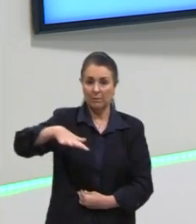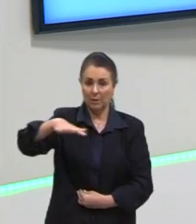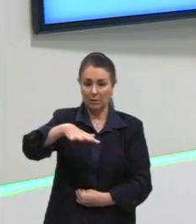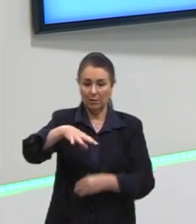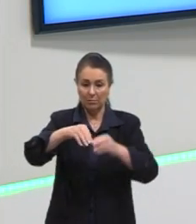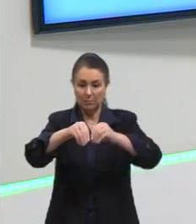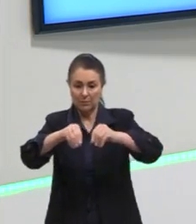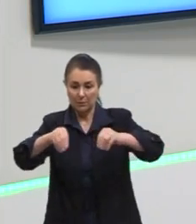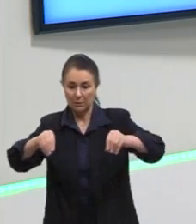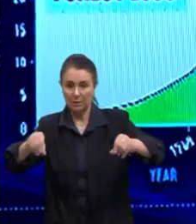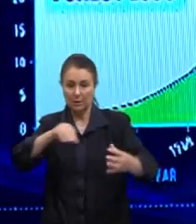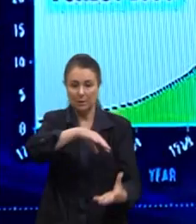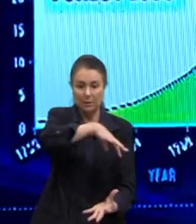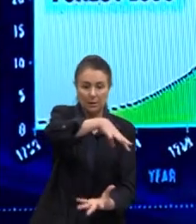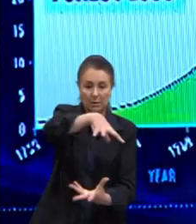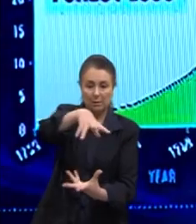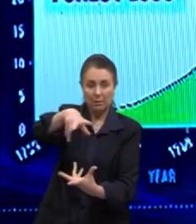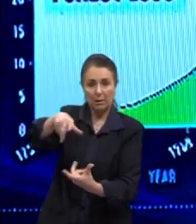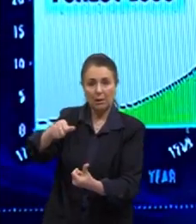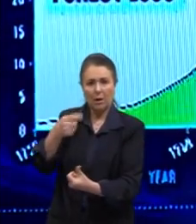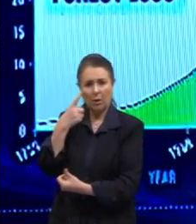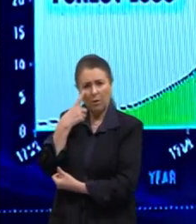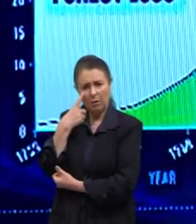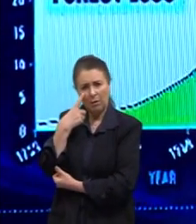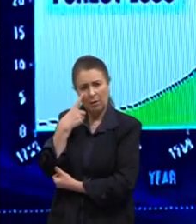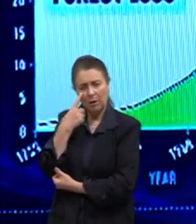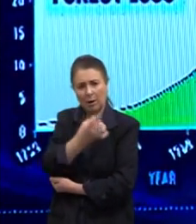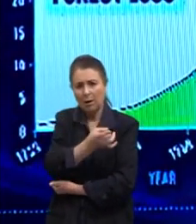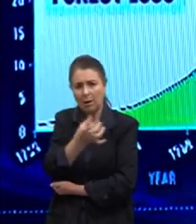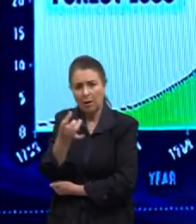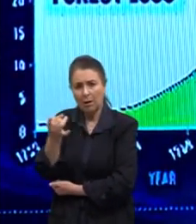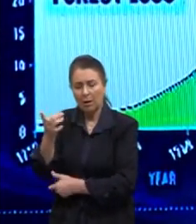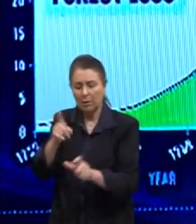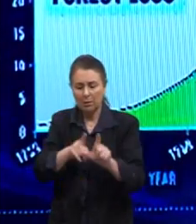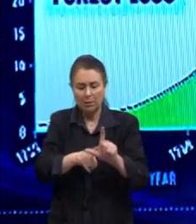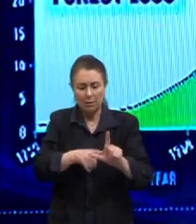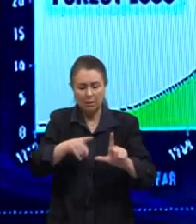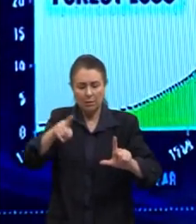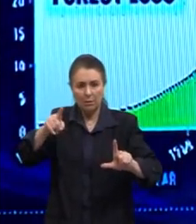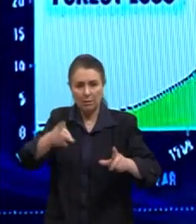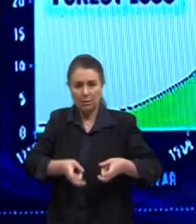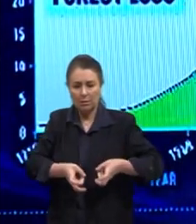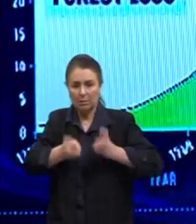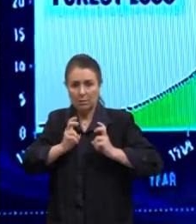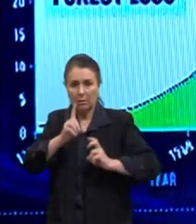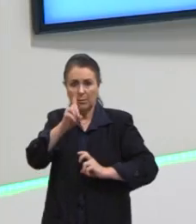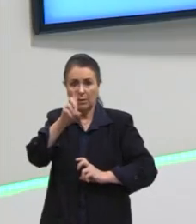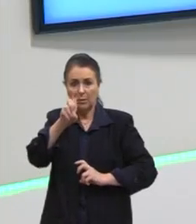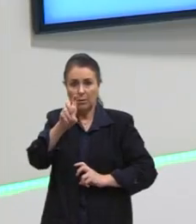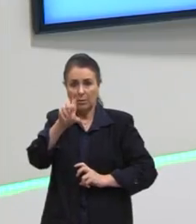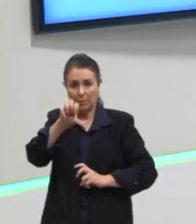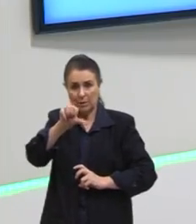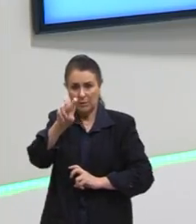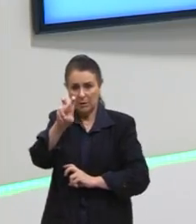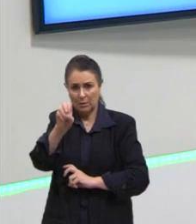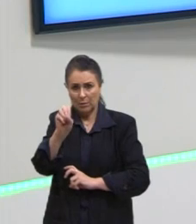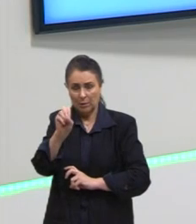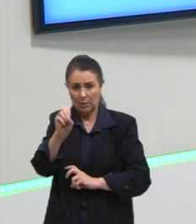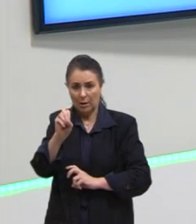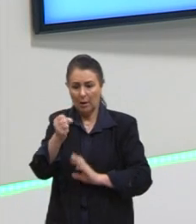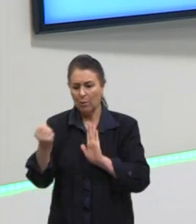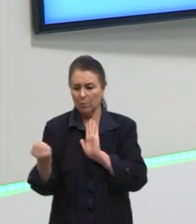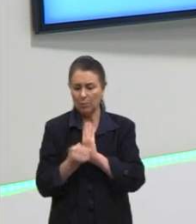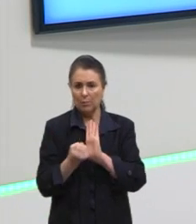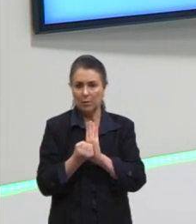então se a gente for pegar cada um desses gráficos nós percebemos que em 1950 é um